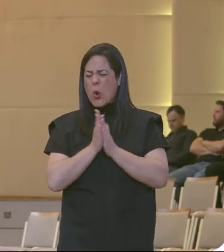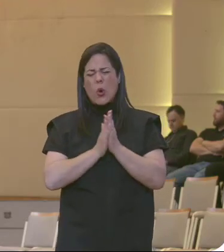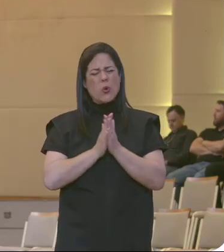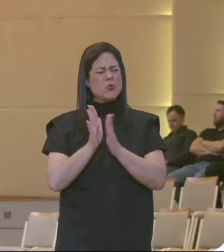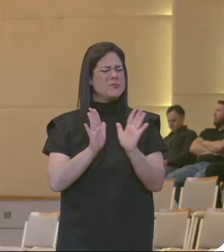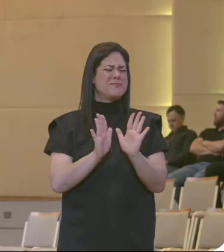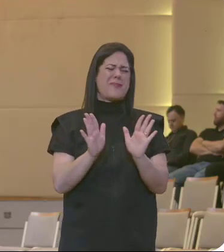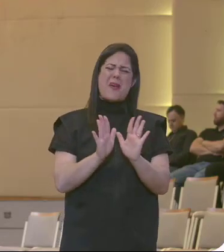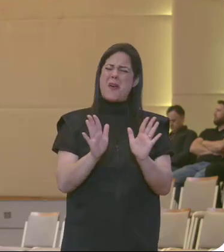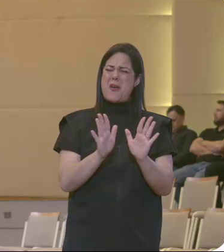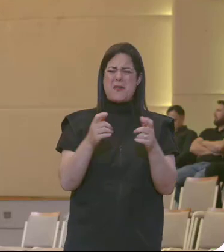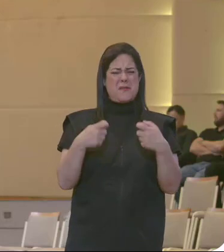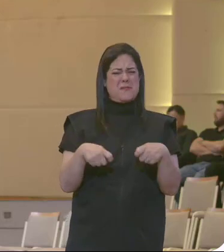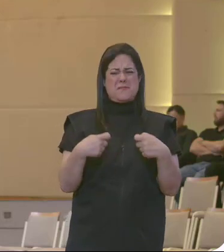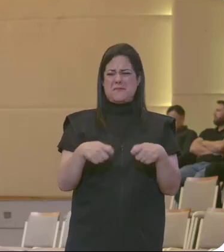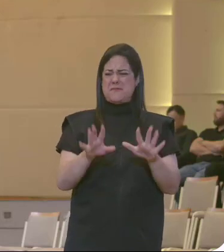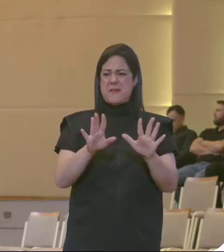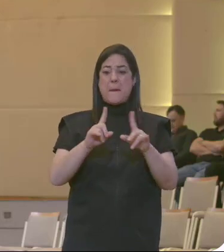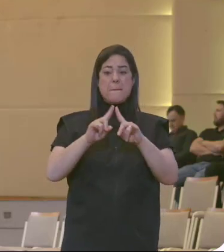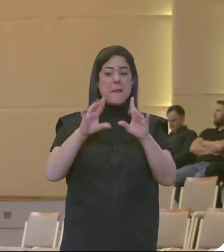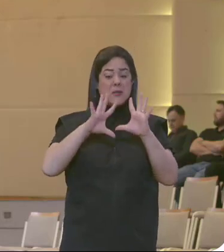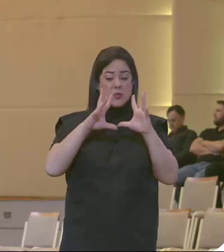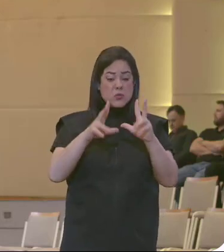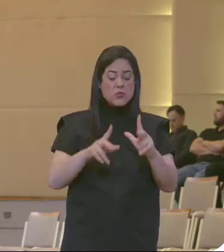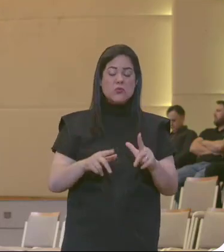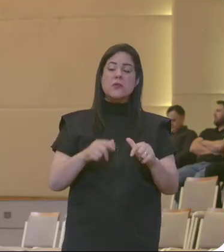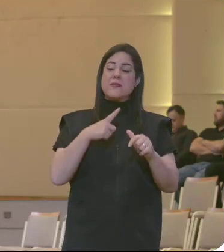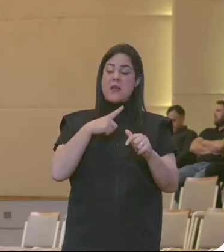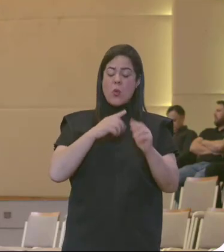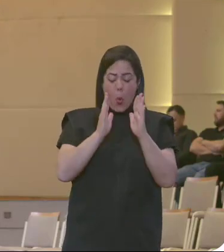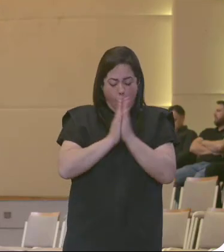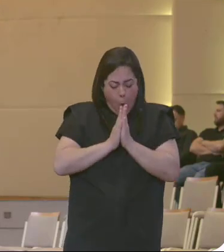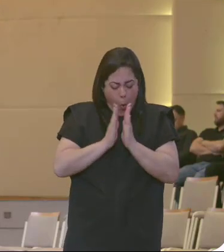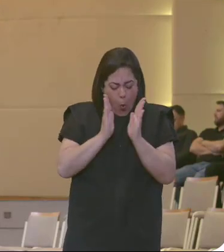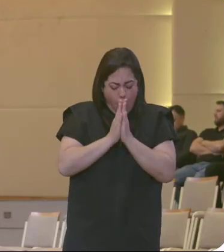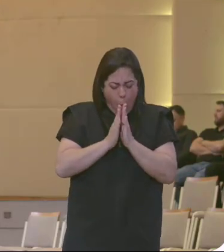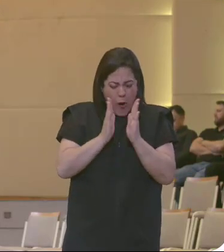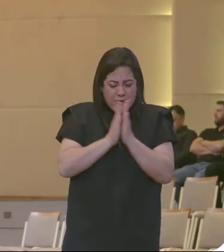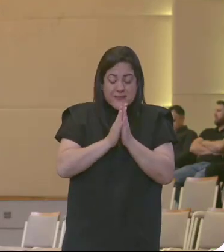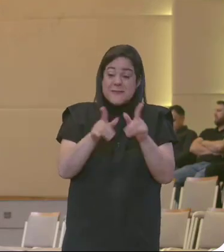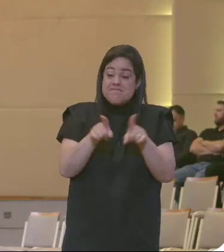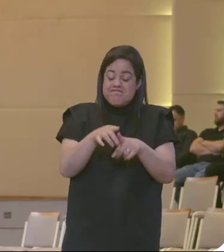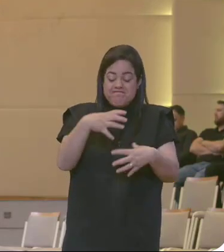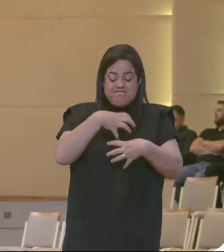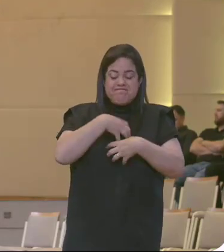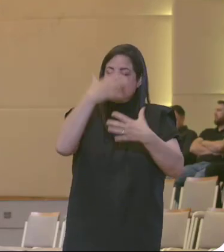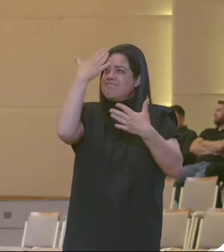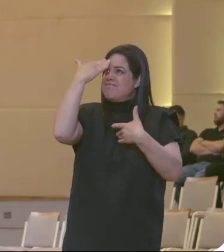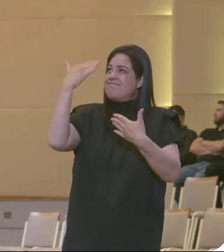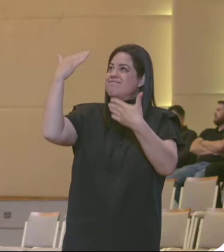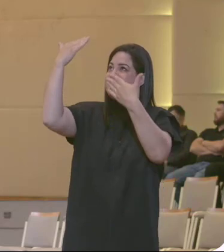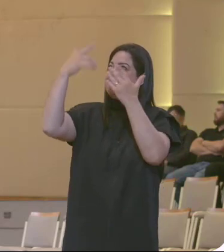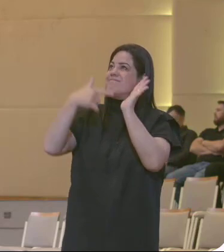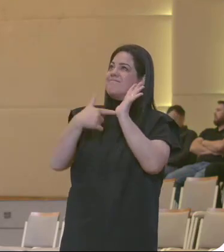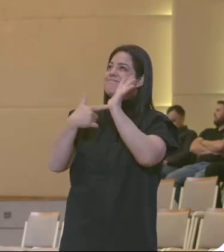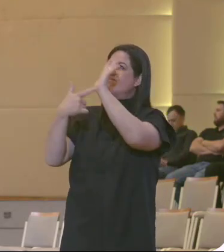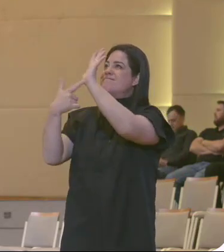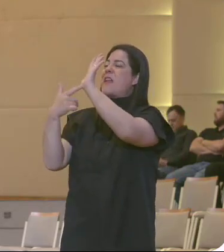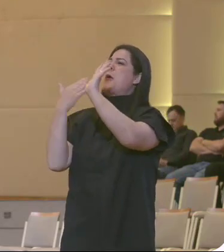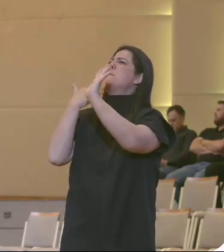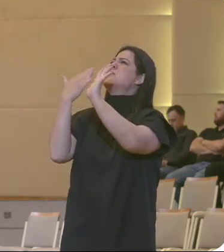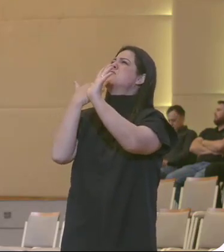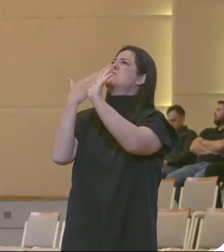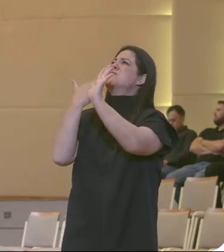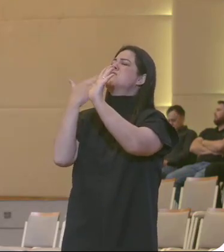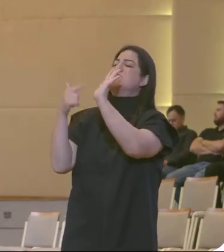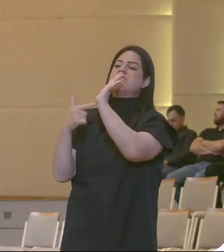coisa alguma, mas em tudo, pela oração e súplicas e com ação de graças, apresentem seus pedidos a